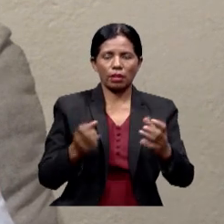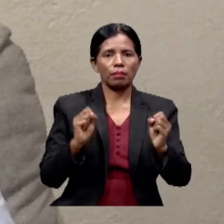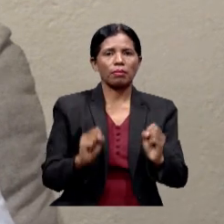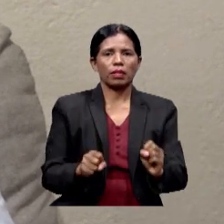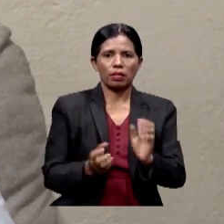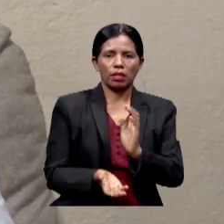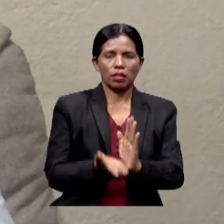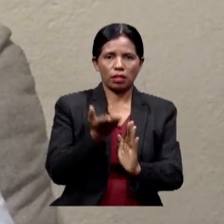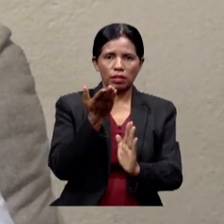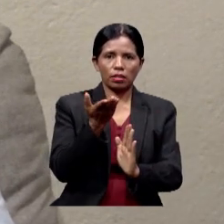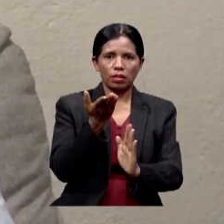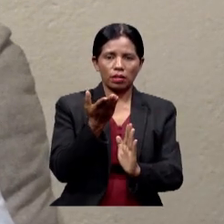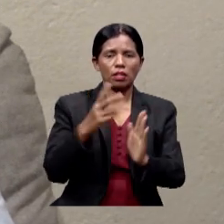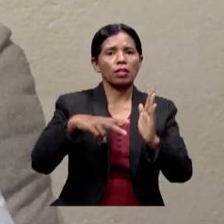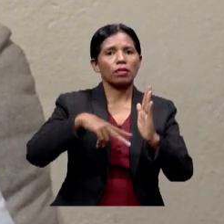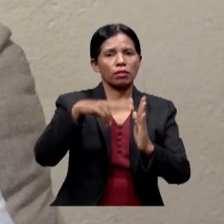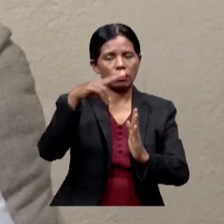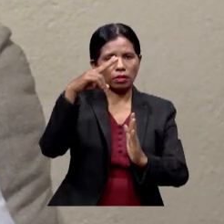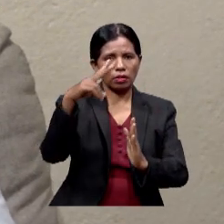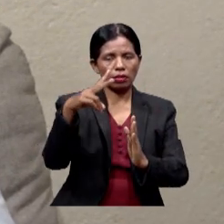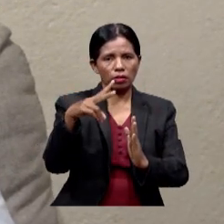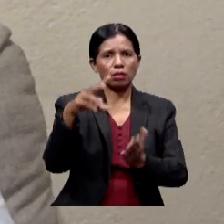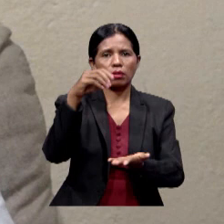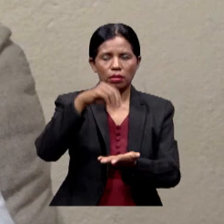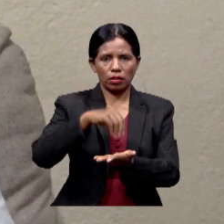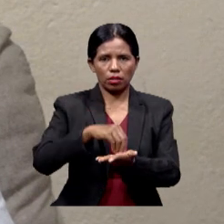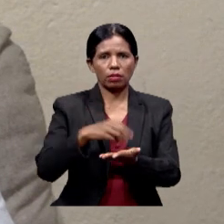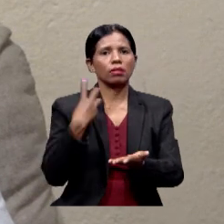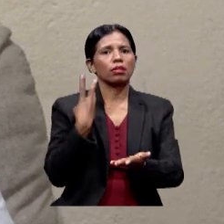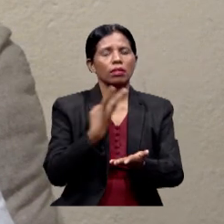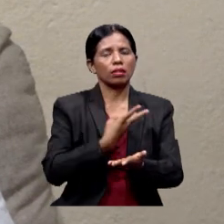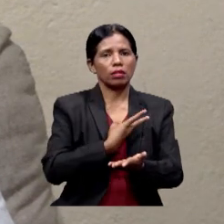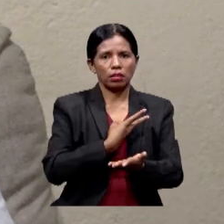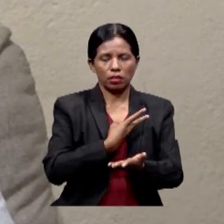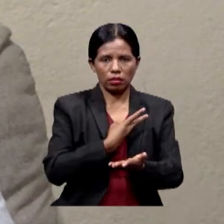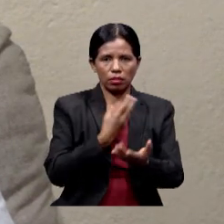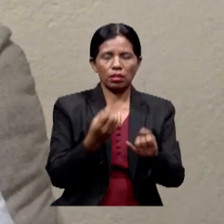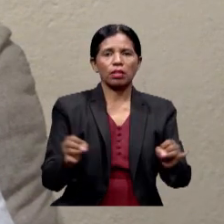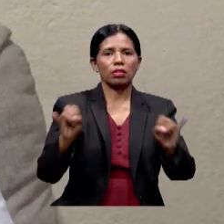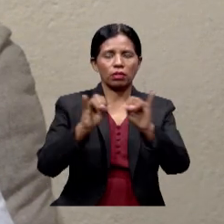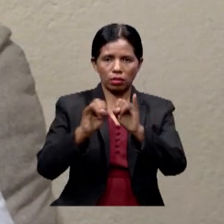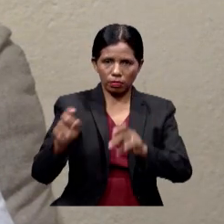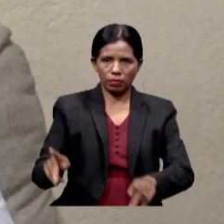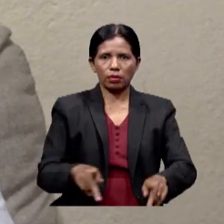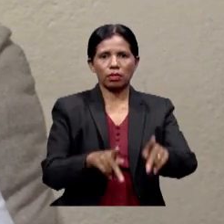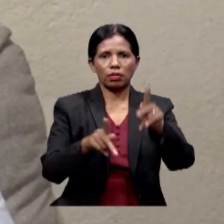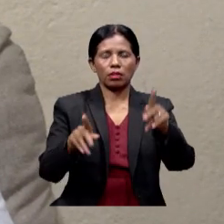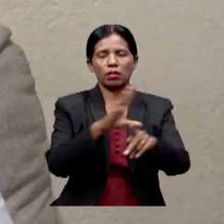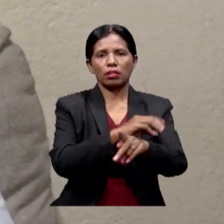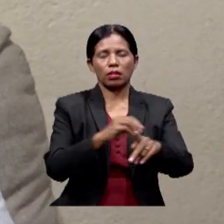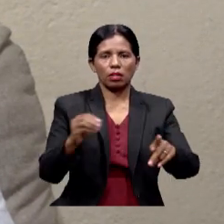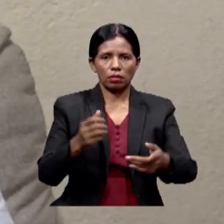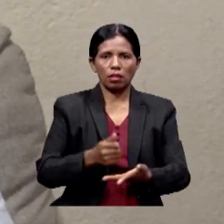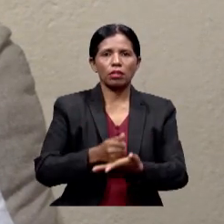hasae valores na integridade e reita ninha instituição pública ninha lili e servidor estado